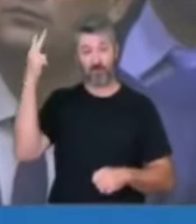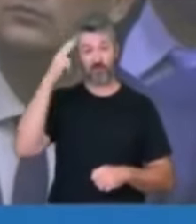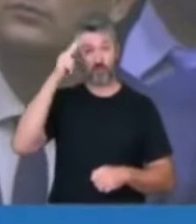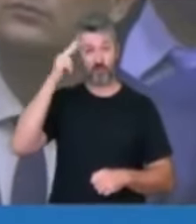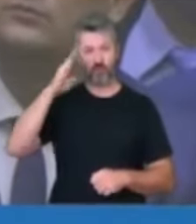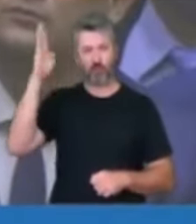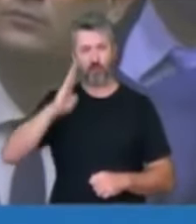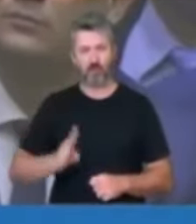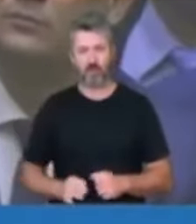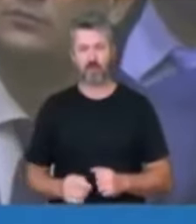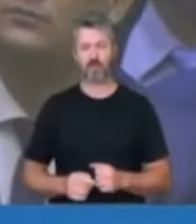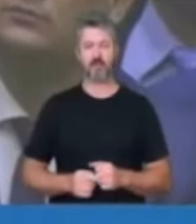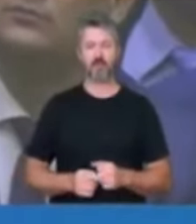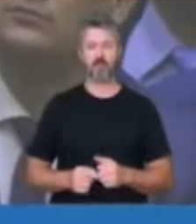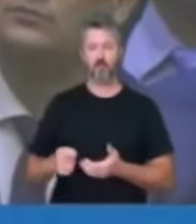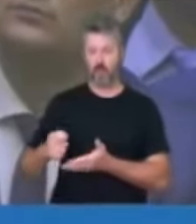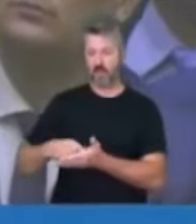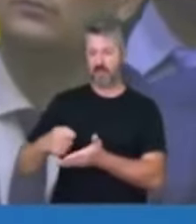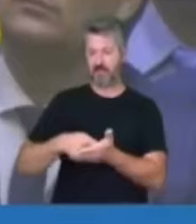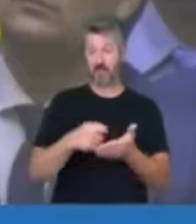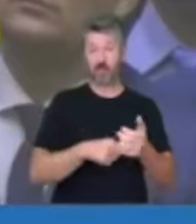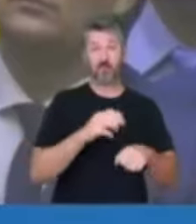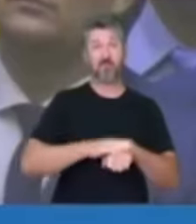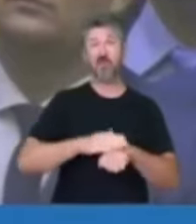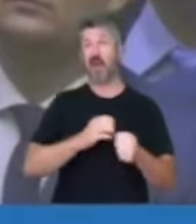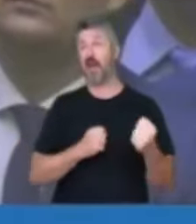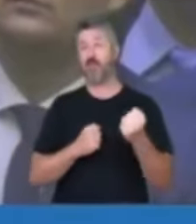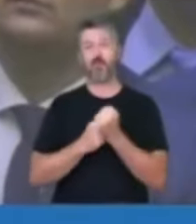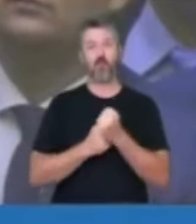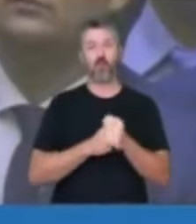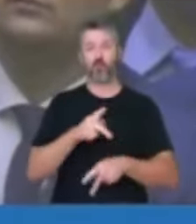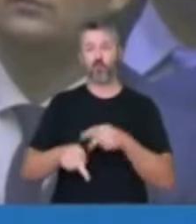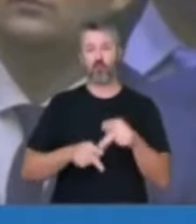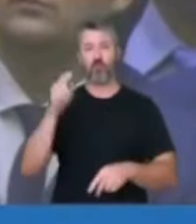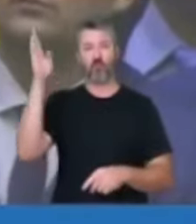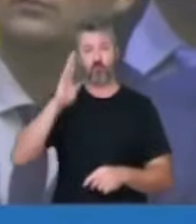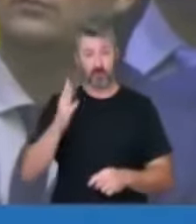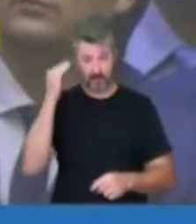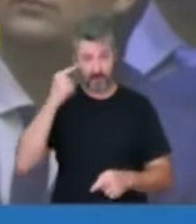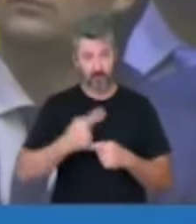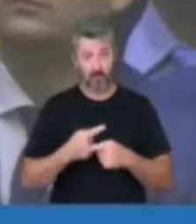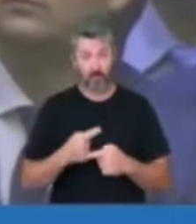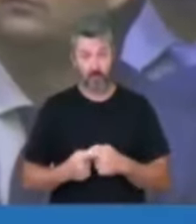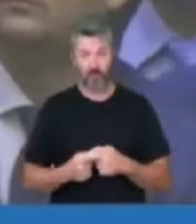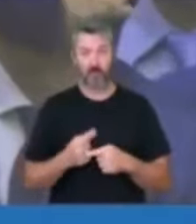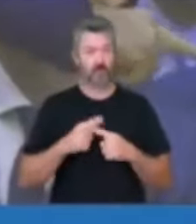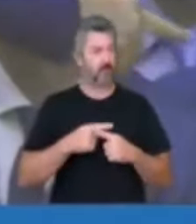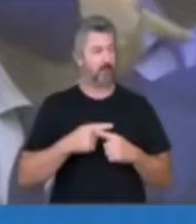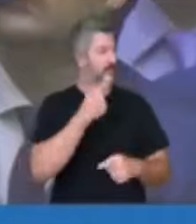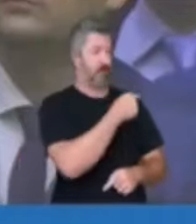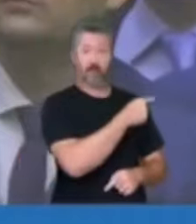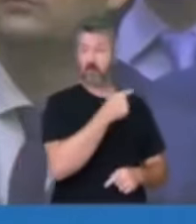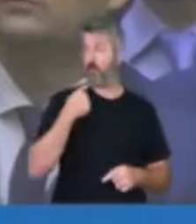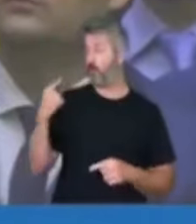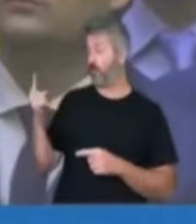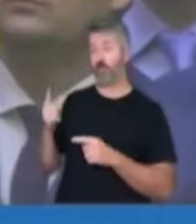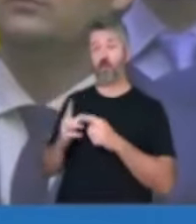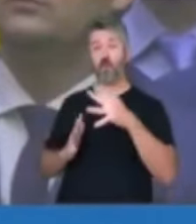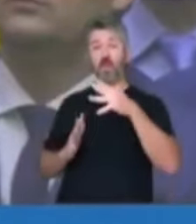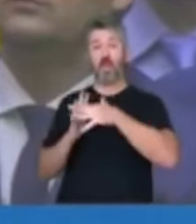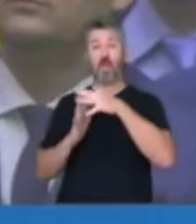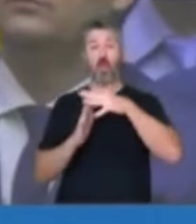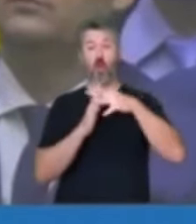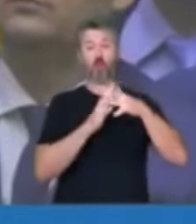país com maior número de apoios de cidadãos deste país sabe por quê Porque aqui estão os recordistas de